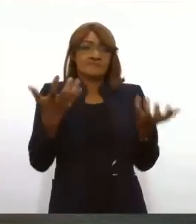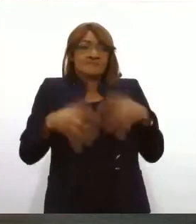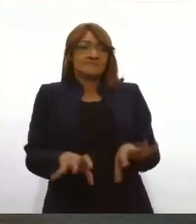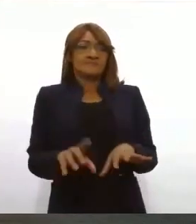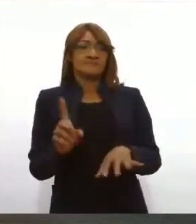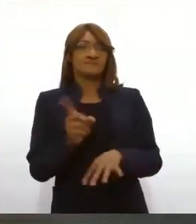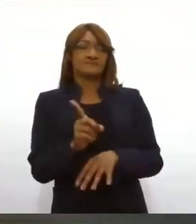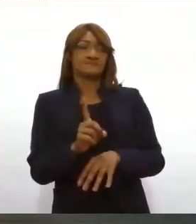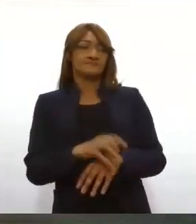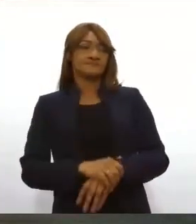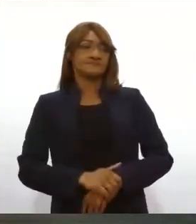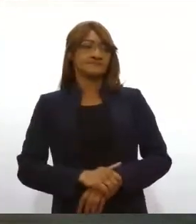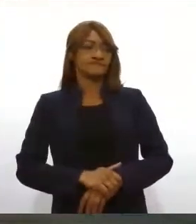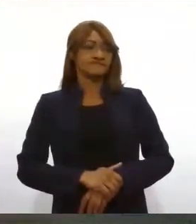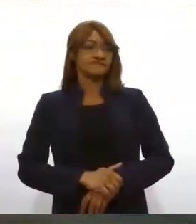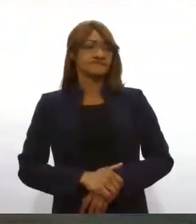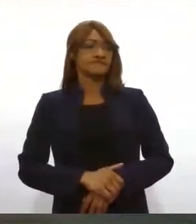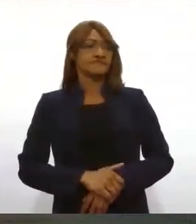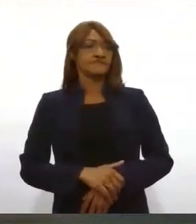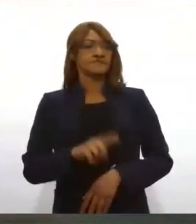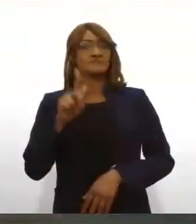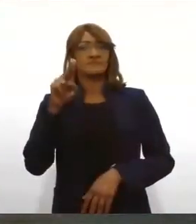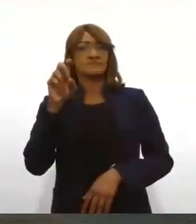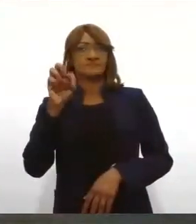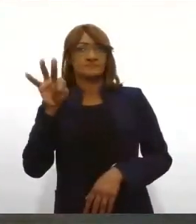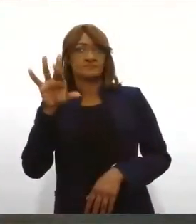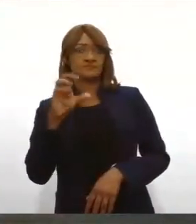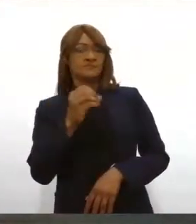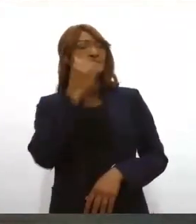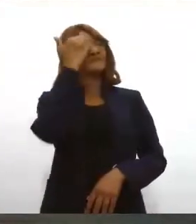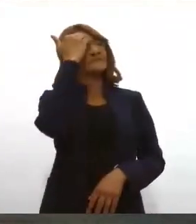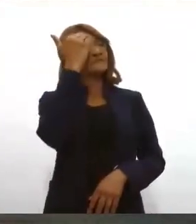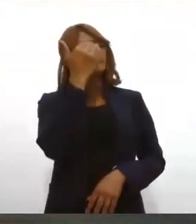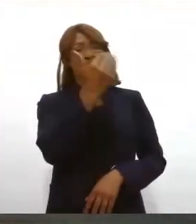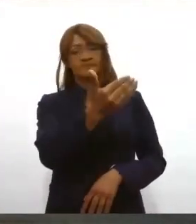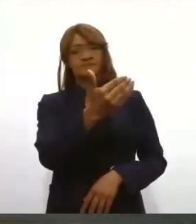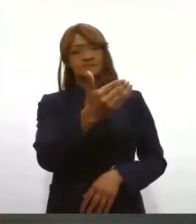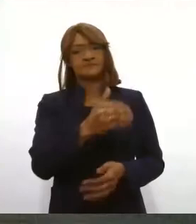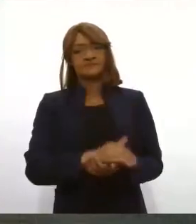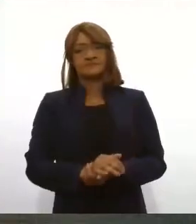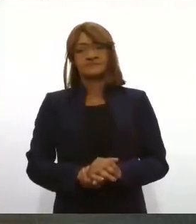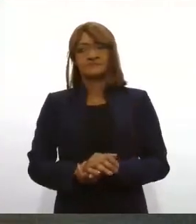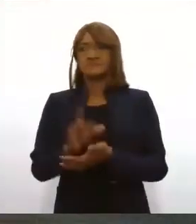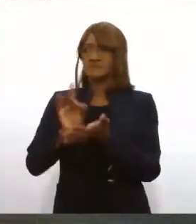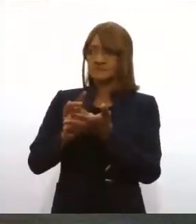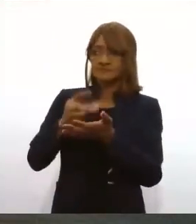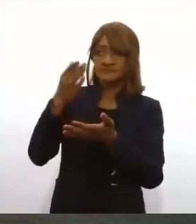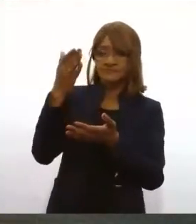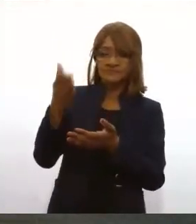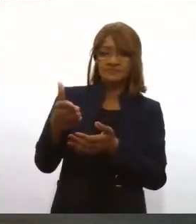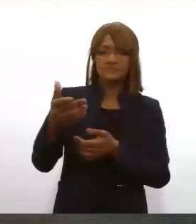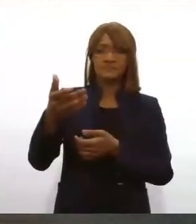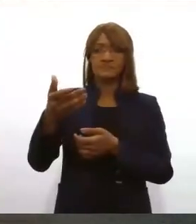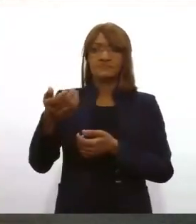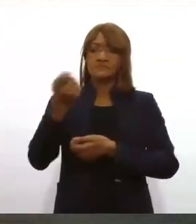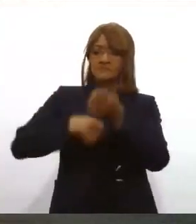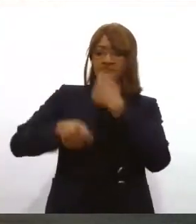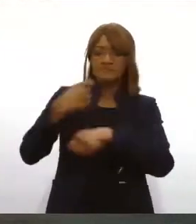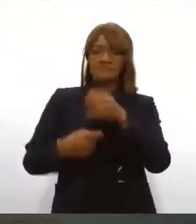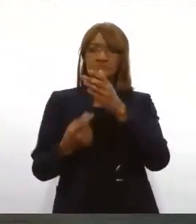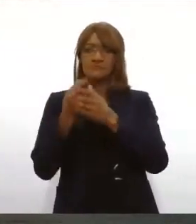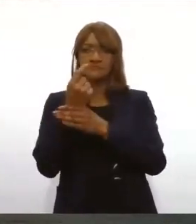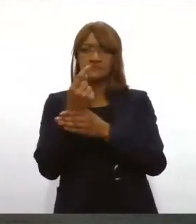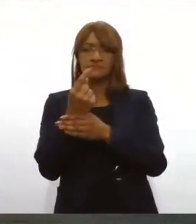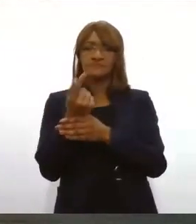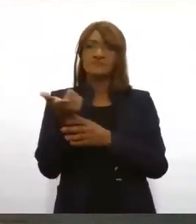isso. Olha, Gustavo, muito obrigada por sua participação com a gente. A gente espera aí realmente que a economia gire mais, que